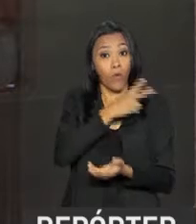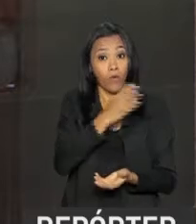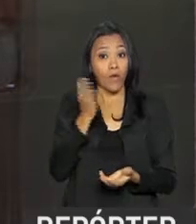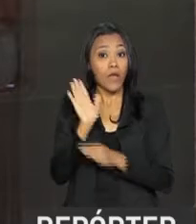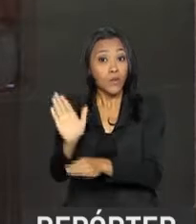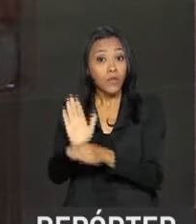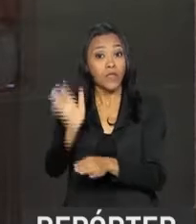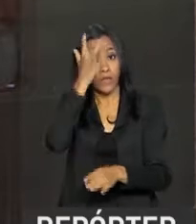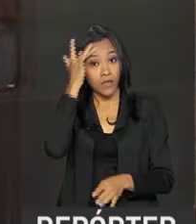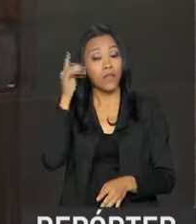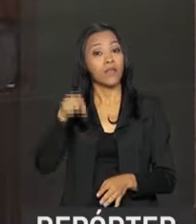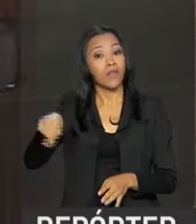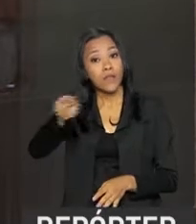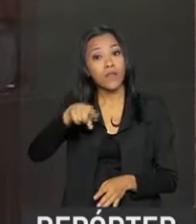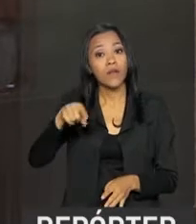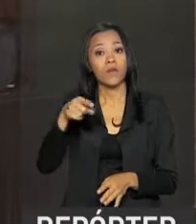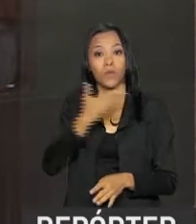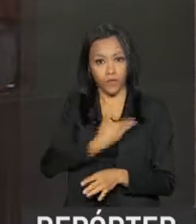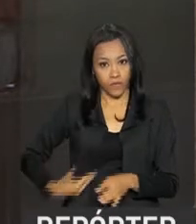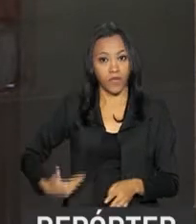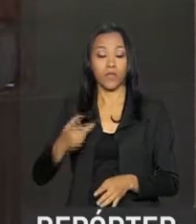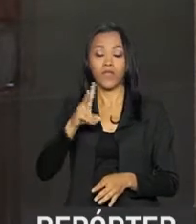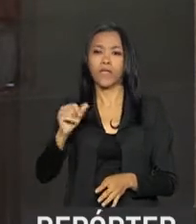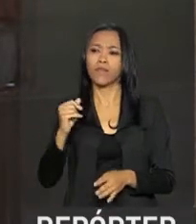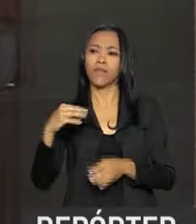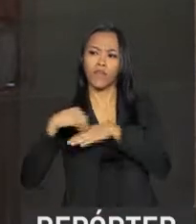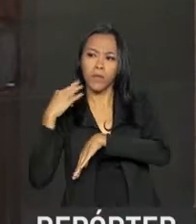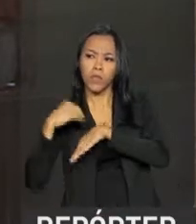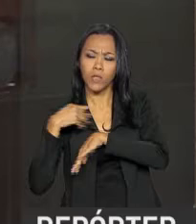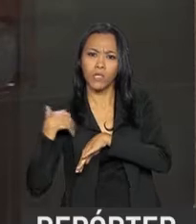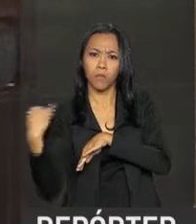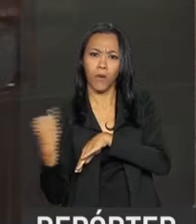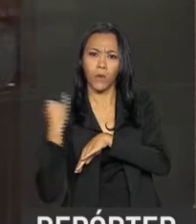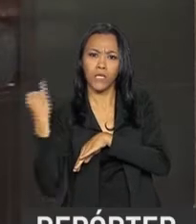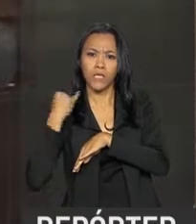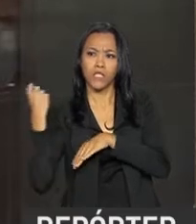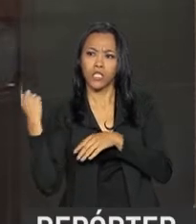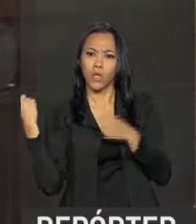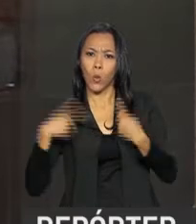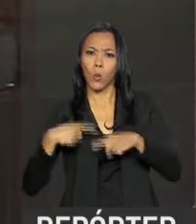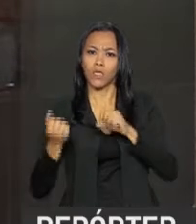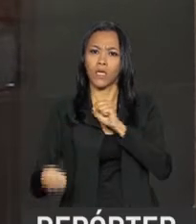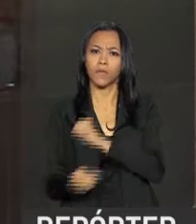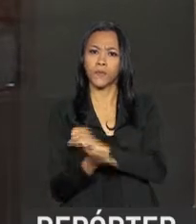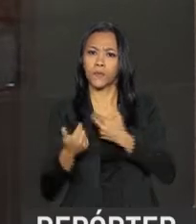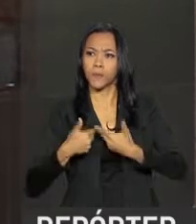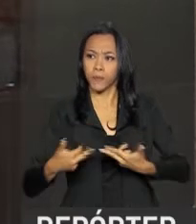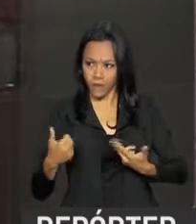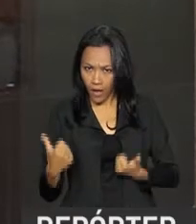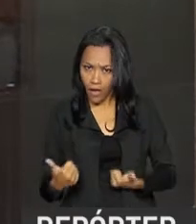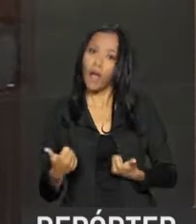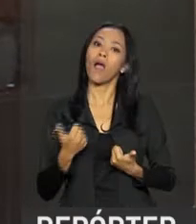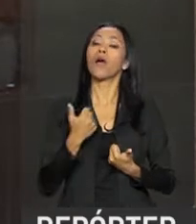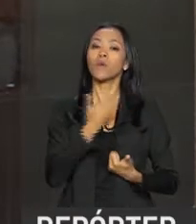informações que sejam úteis para a prevenção, combate e apuração de crimes. Outra medida prevista na lei